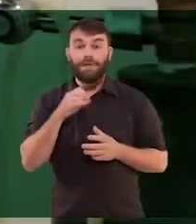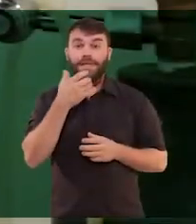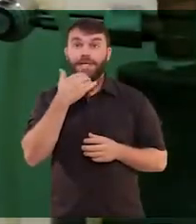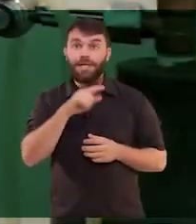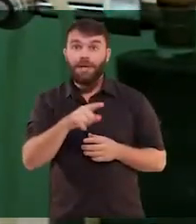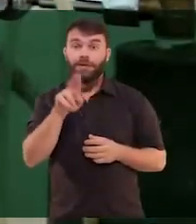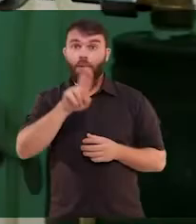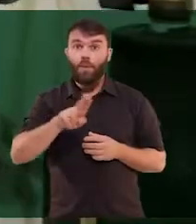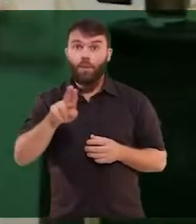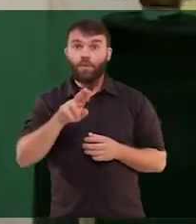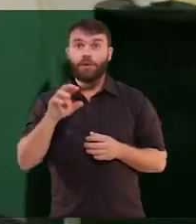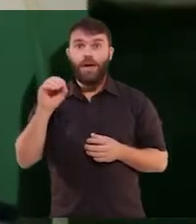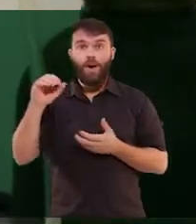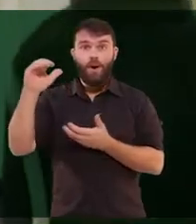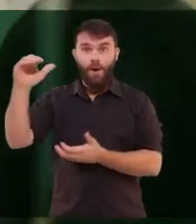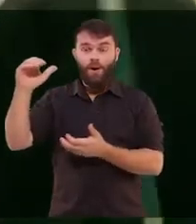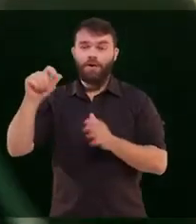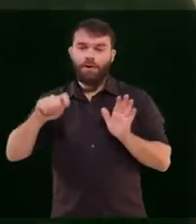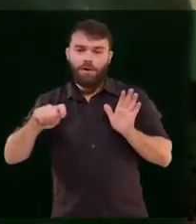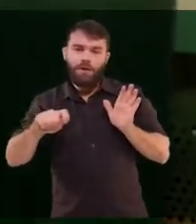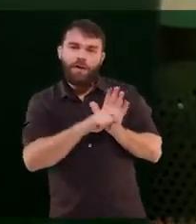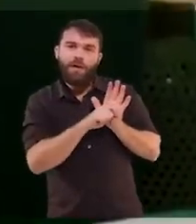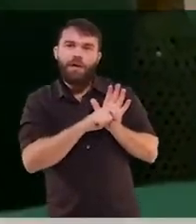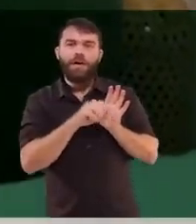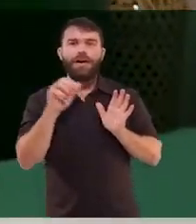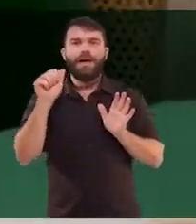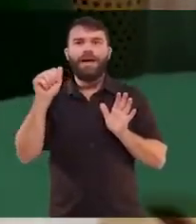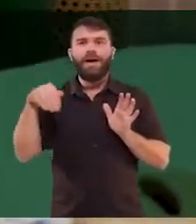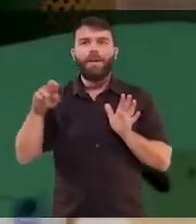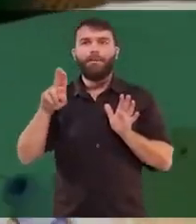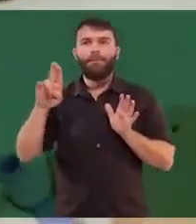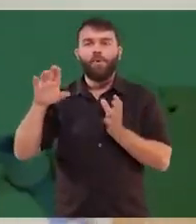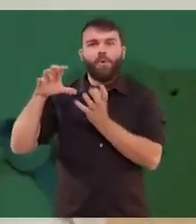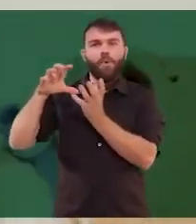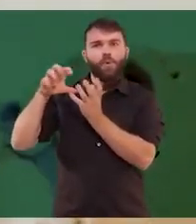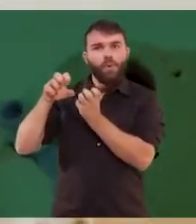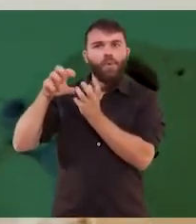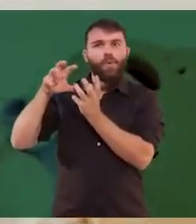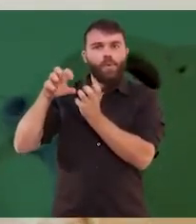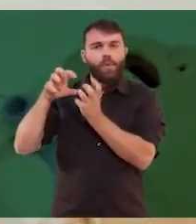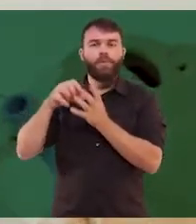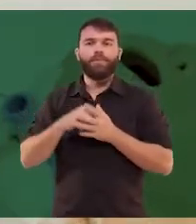Se a criança faz uso de oxigênio, conecte o oxigênio no ambu.